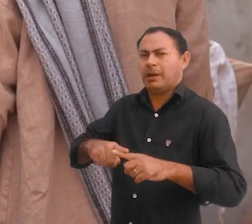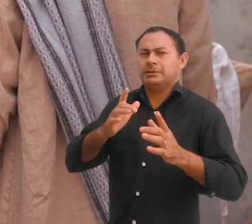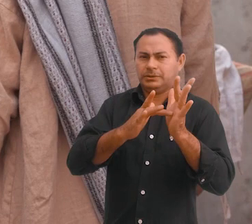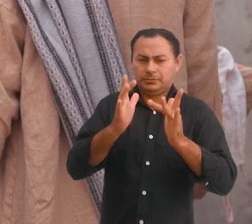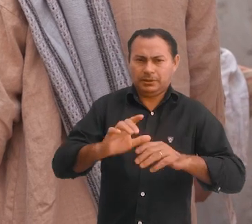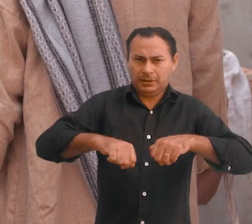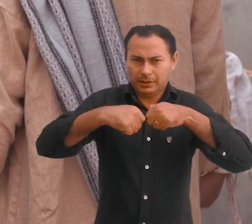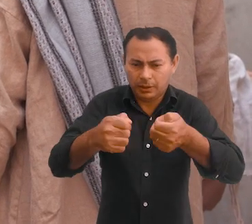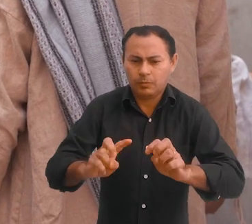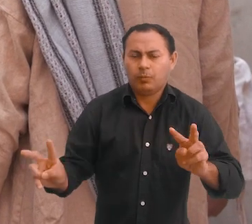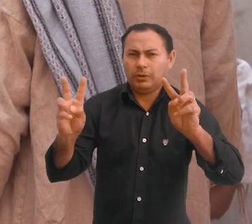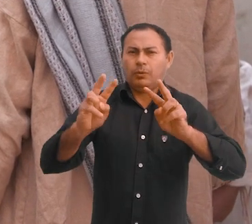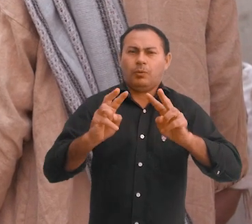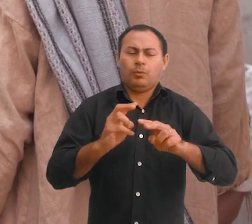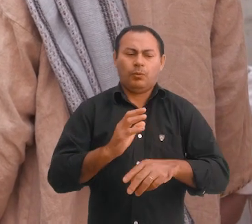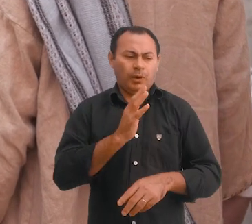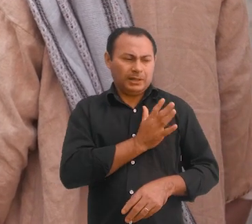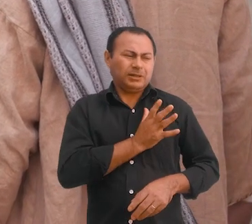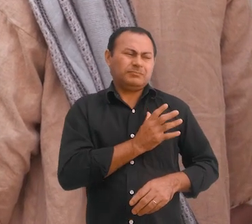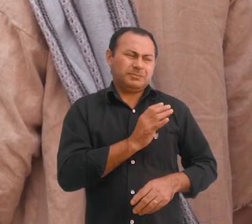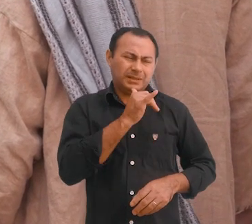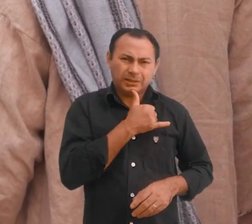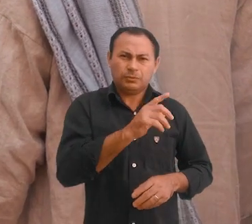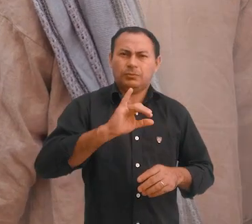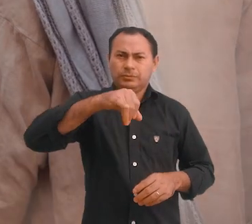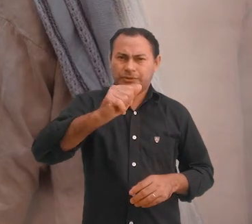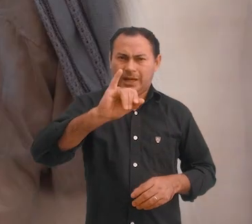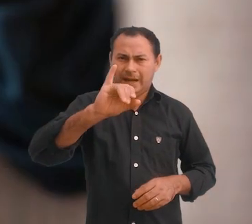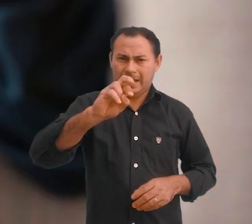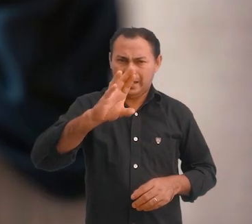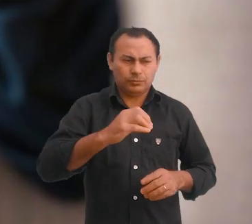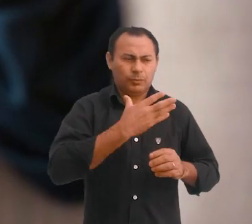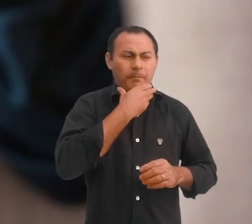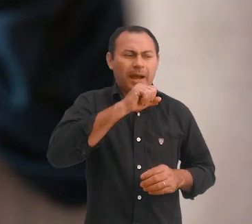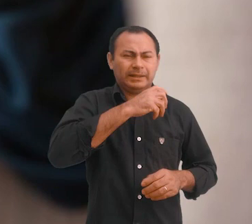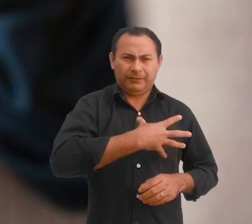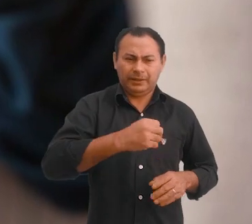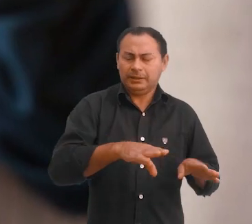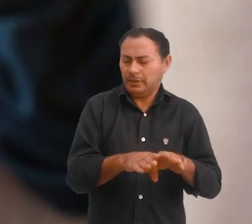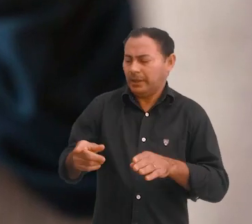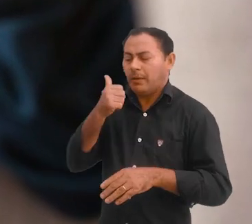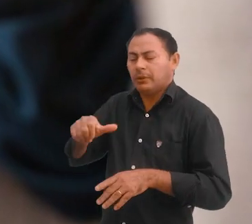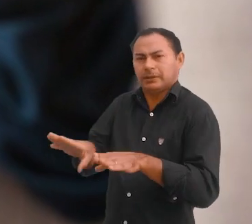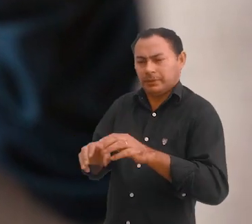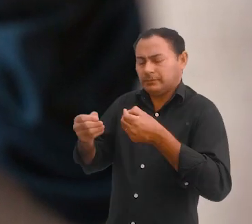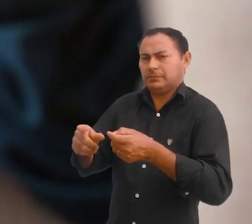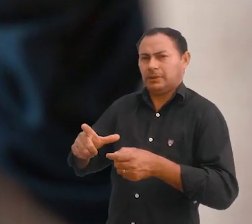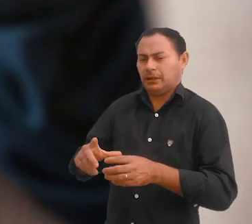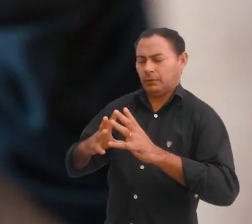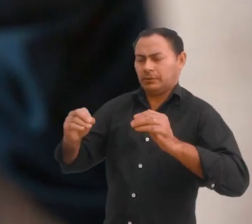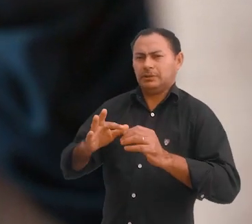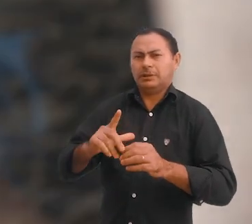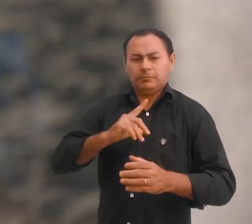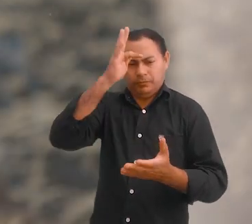importante. Mas Jesus deu valor ao coração ferido de Jairo e também àquela mulher. Aquela mulher foi curada porque teve fé